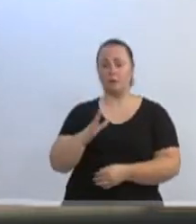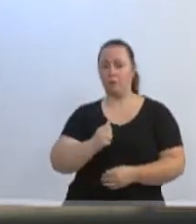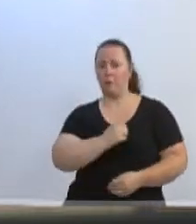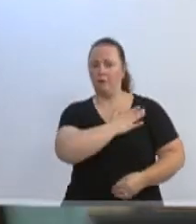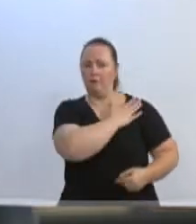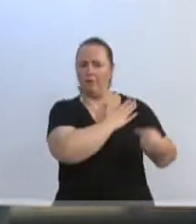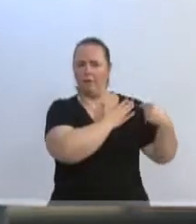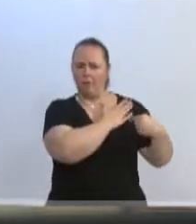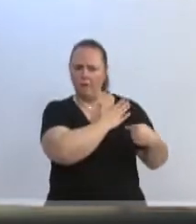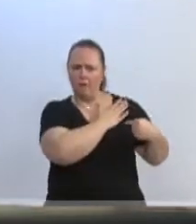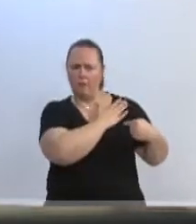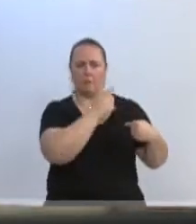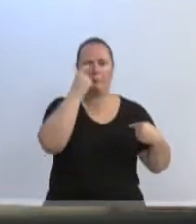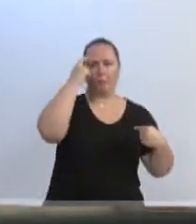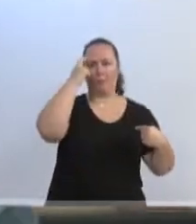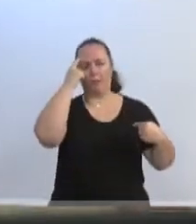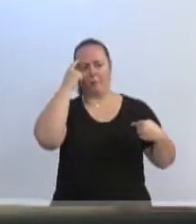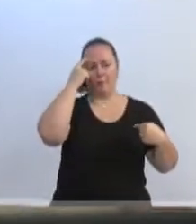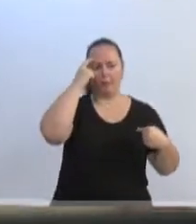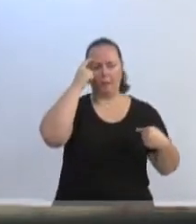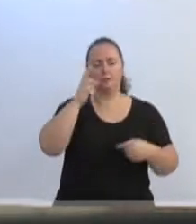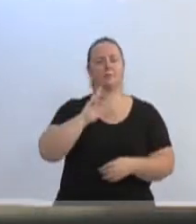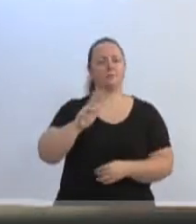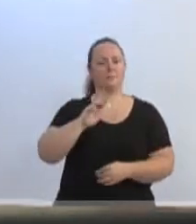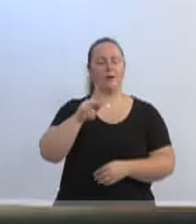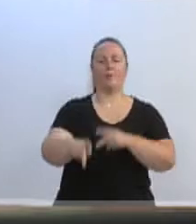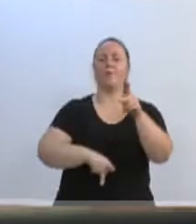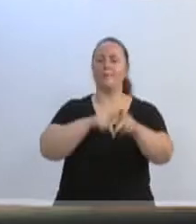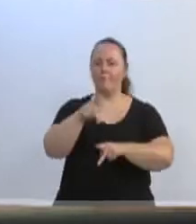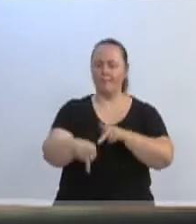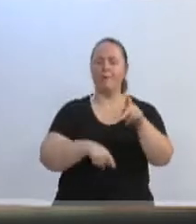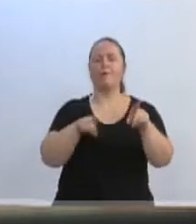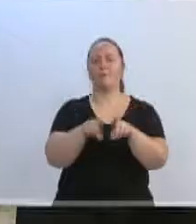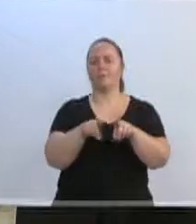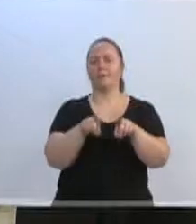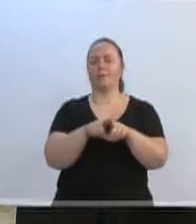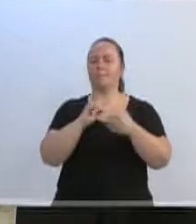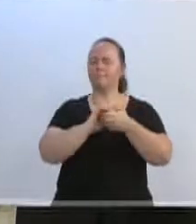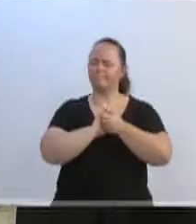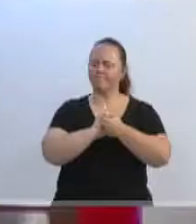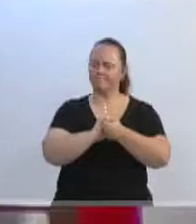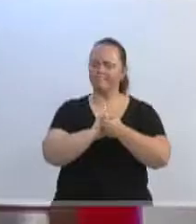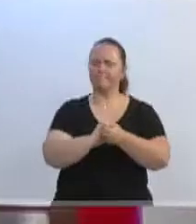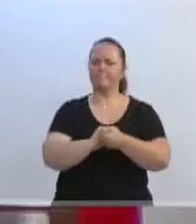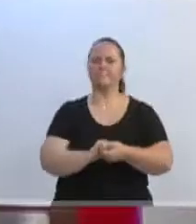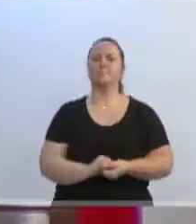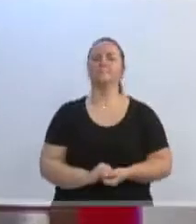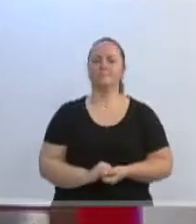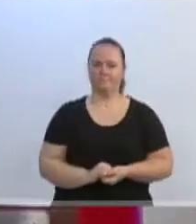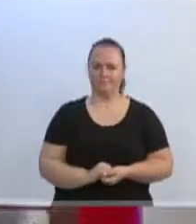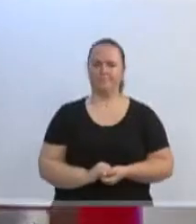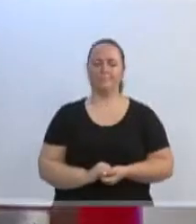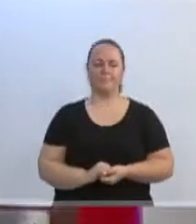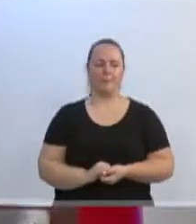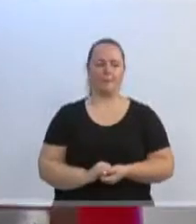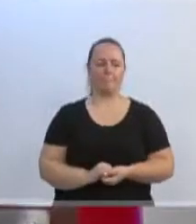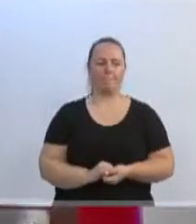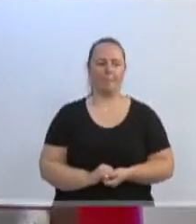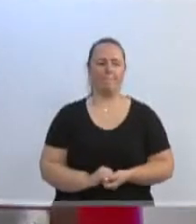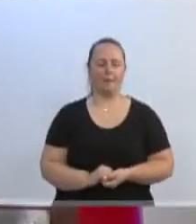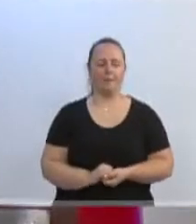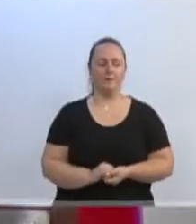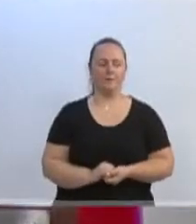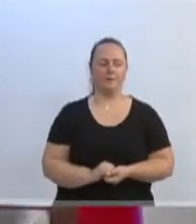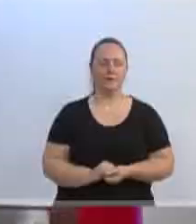bem intencionado pensando, é também a população fazendo a sua parte. Parabéns. Obrigado, vereador. Obrigado, vereador. Presidente, lhe pediria